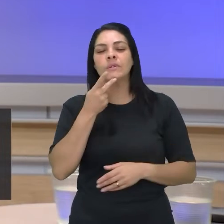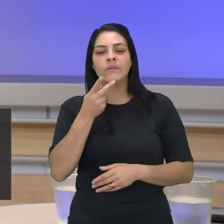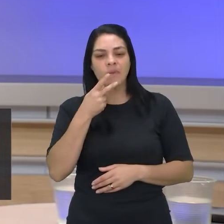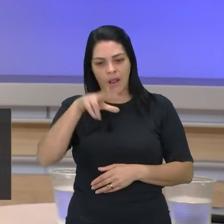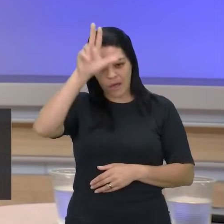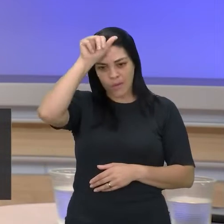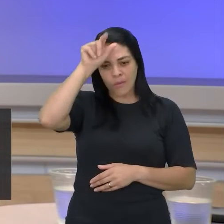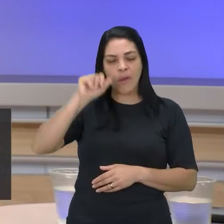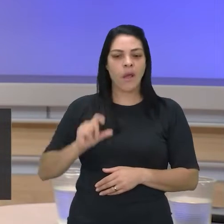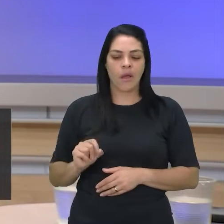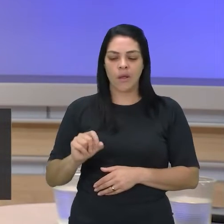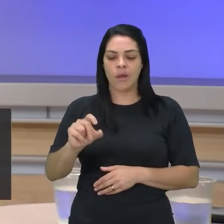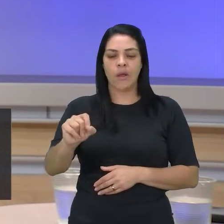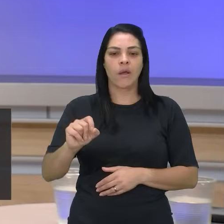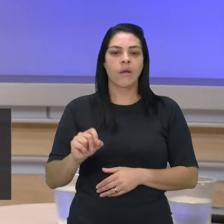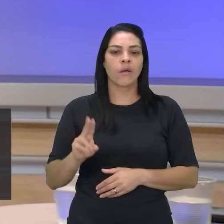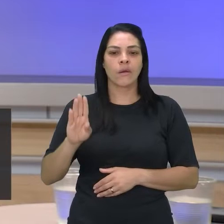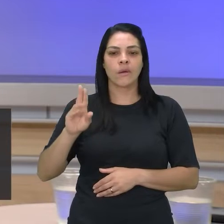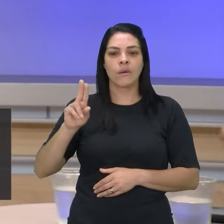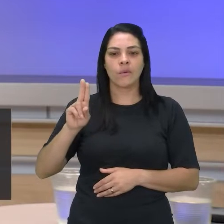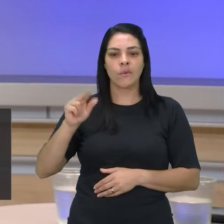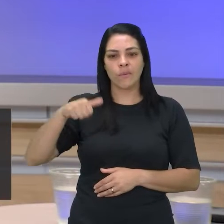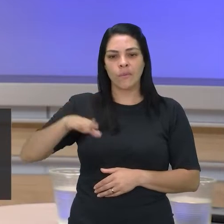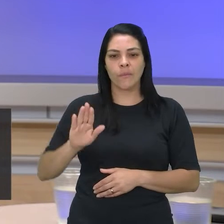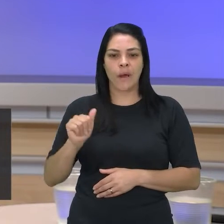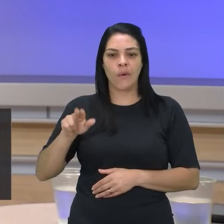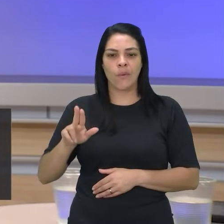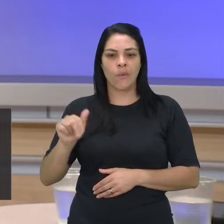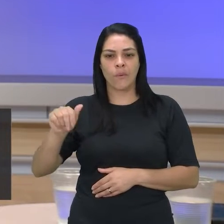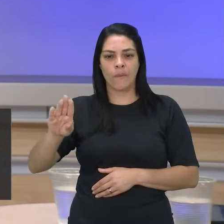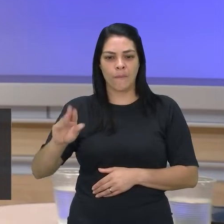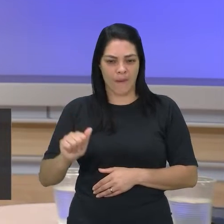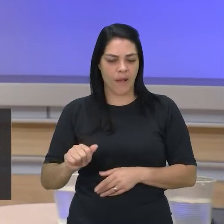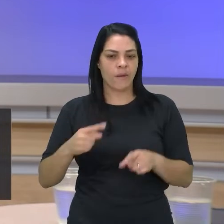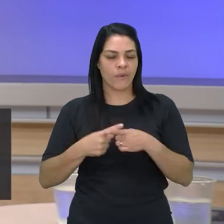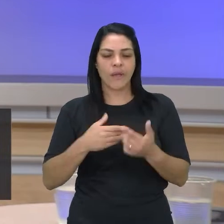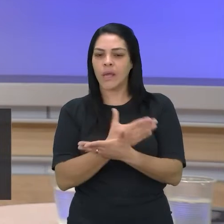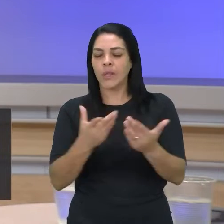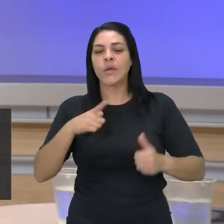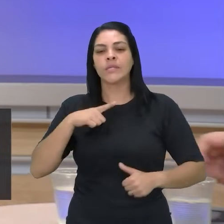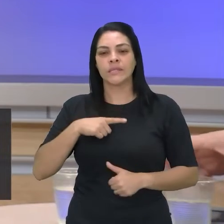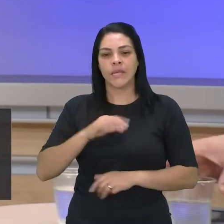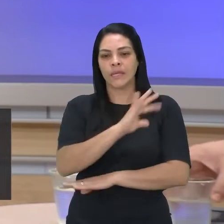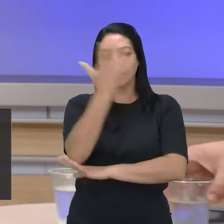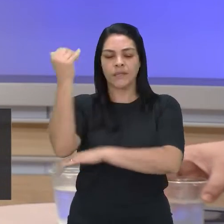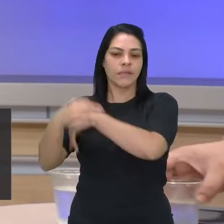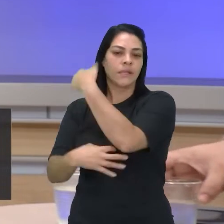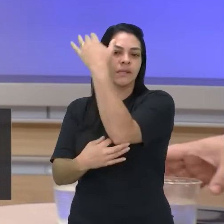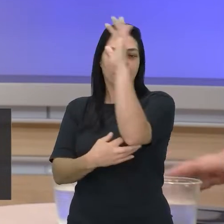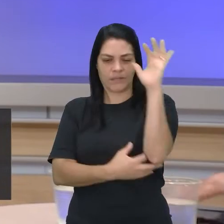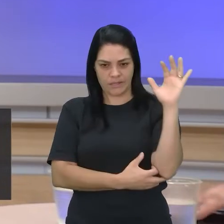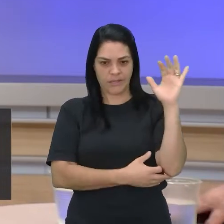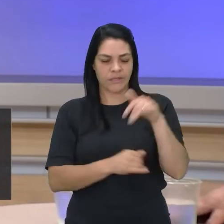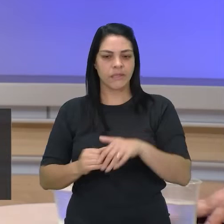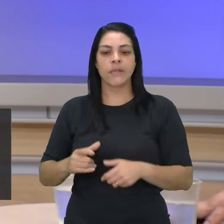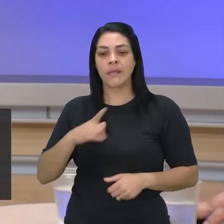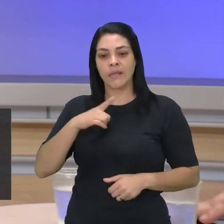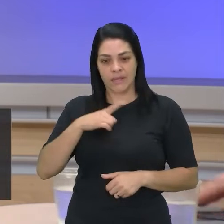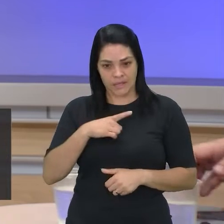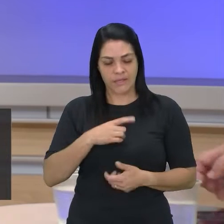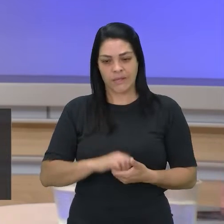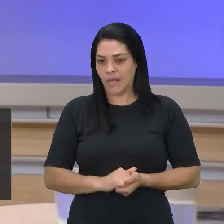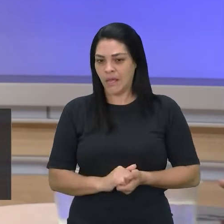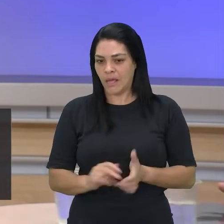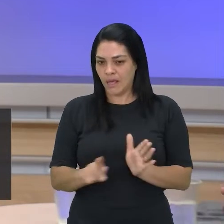de Embaúba? É porque a gente tem na natureza muita cooperação, mutualismo, né, que a gente fala. Então, tem uma espécie